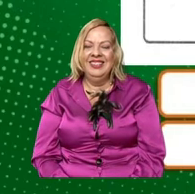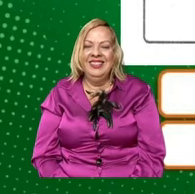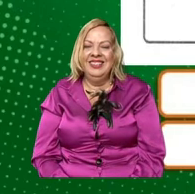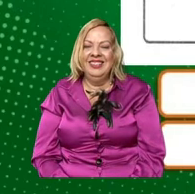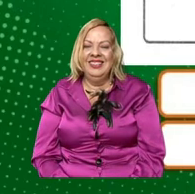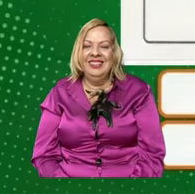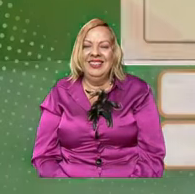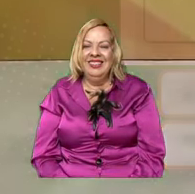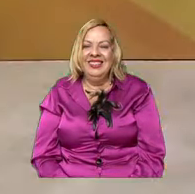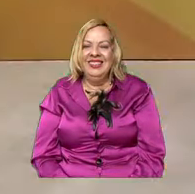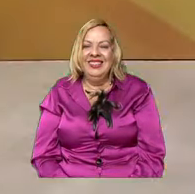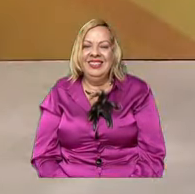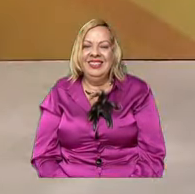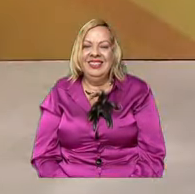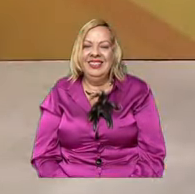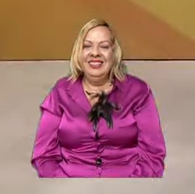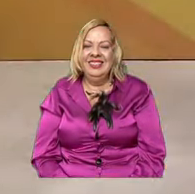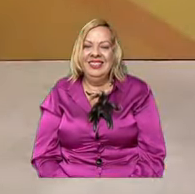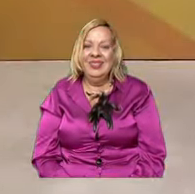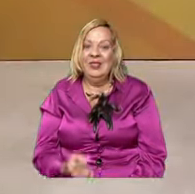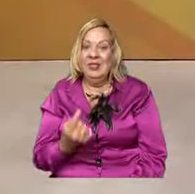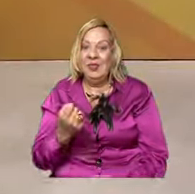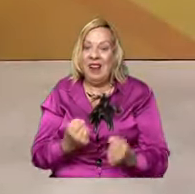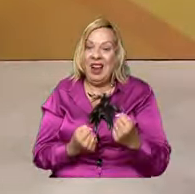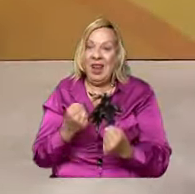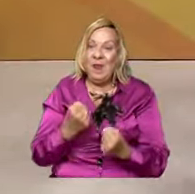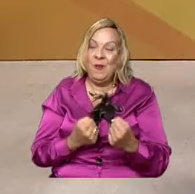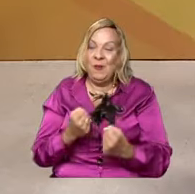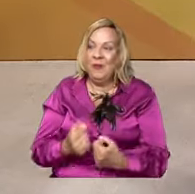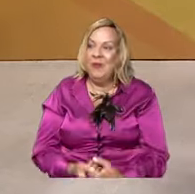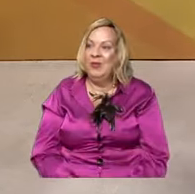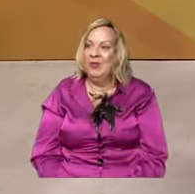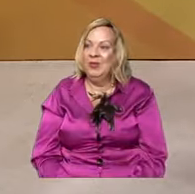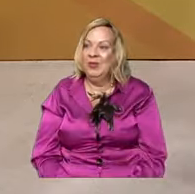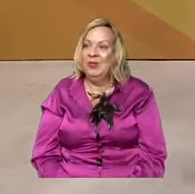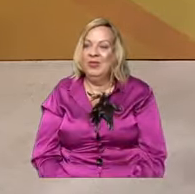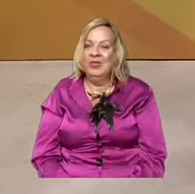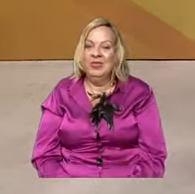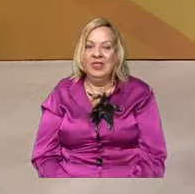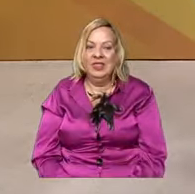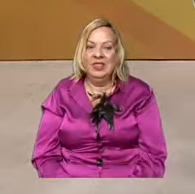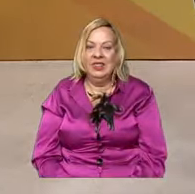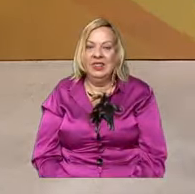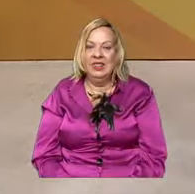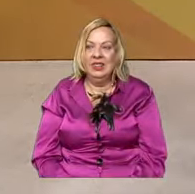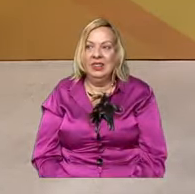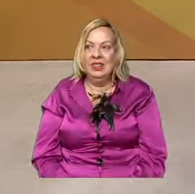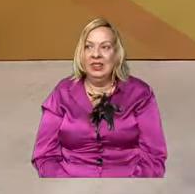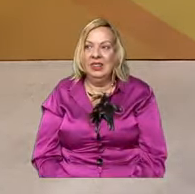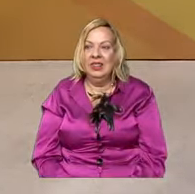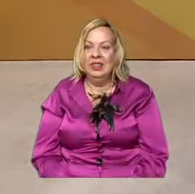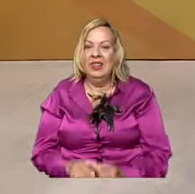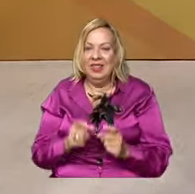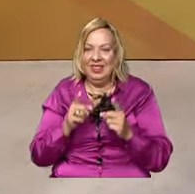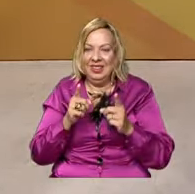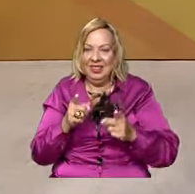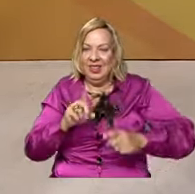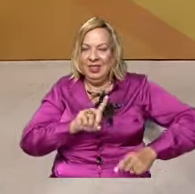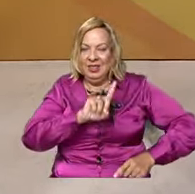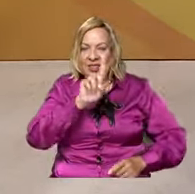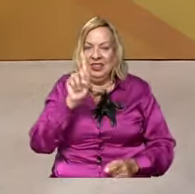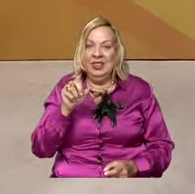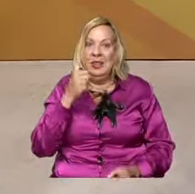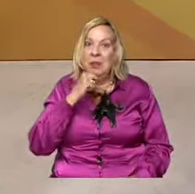tem um Fiat Mobi pra você, um carrão, olha isso! Vou te contar, um Fiat pra você no Dia